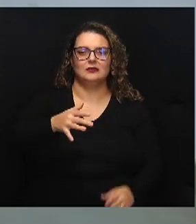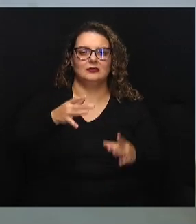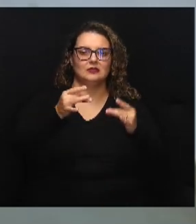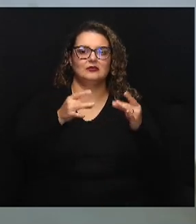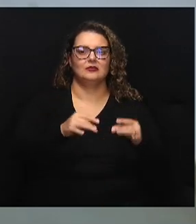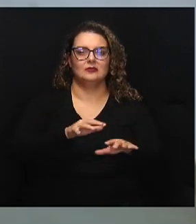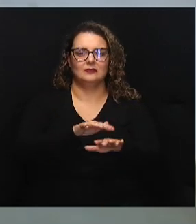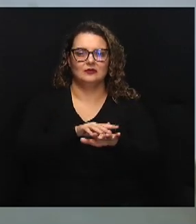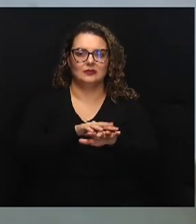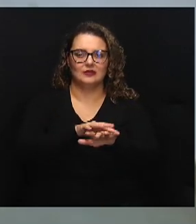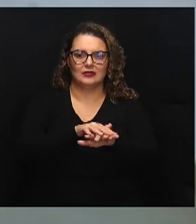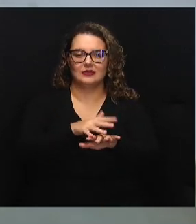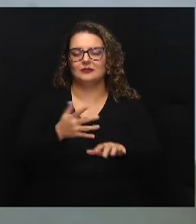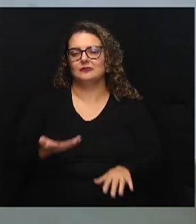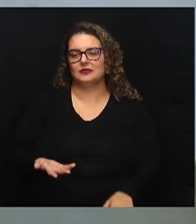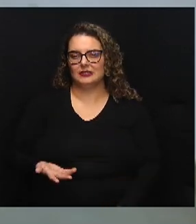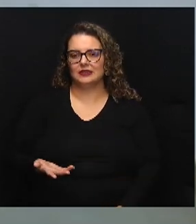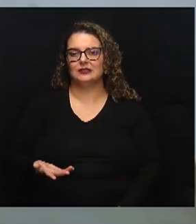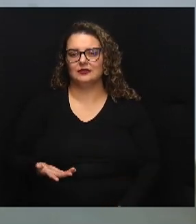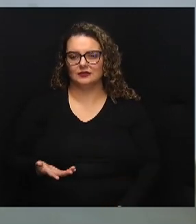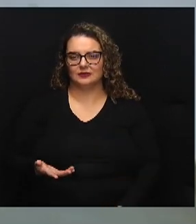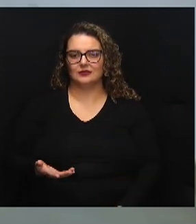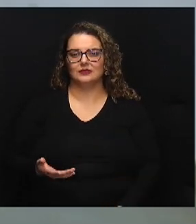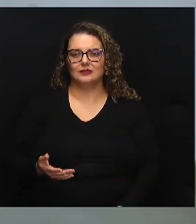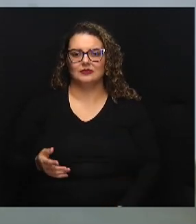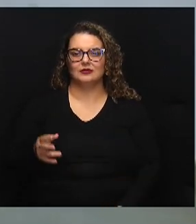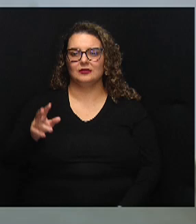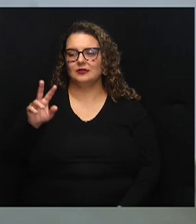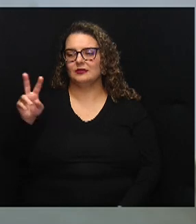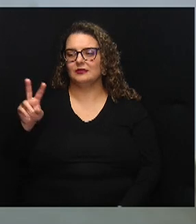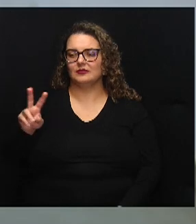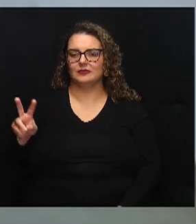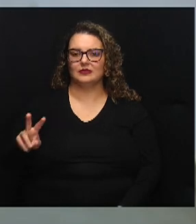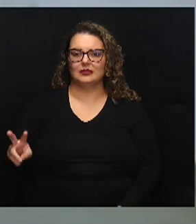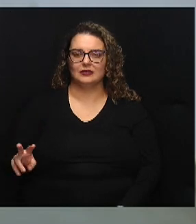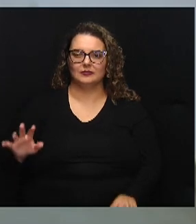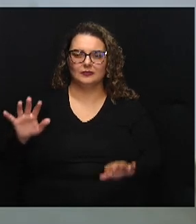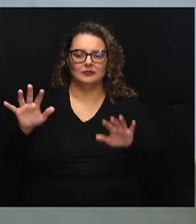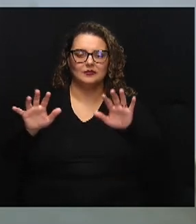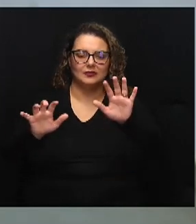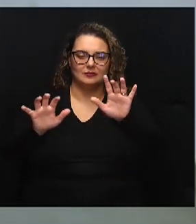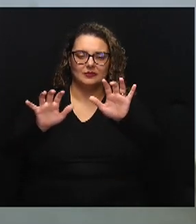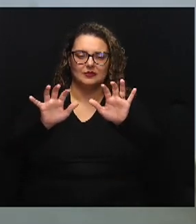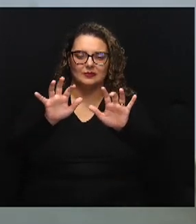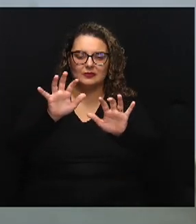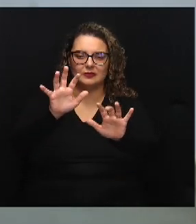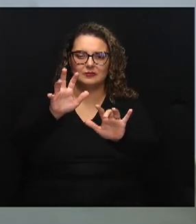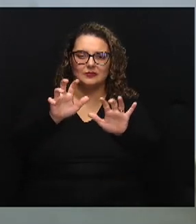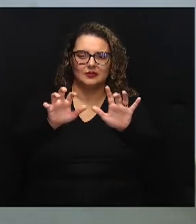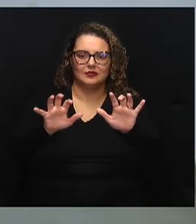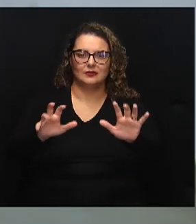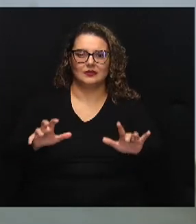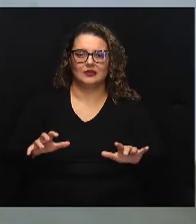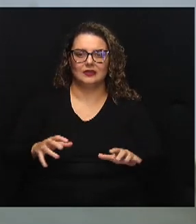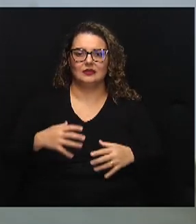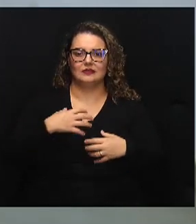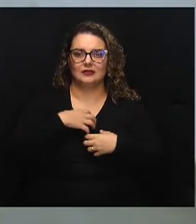braille, onde a pessoa vai ler onde ela está tocando e aí ela vai sentir através das